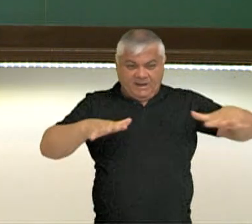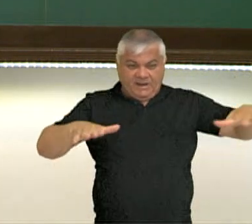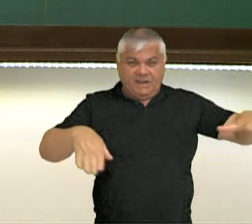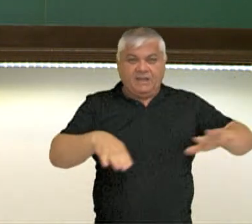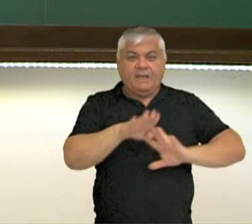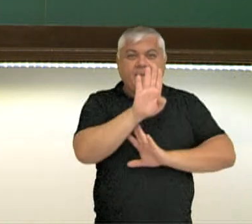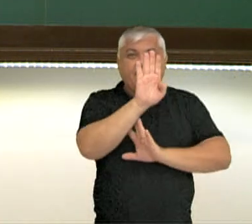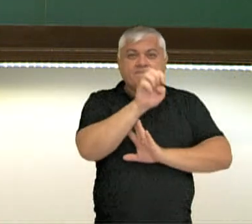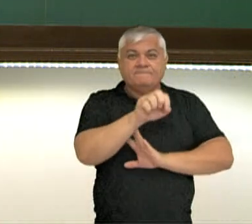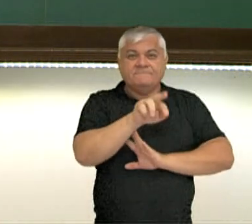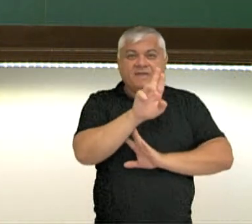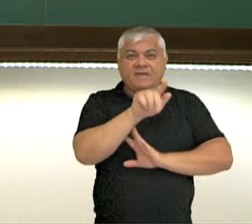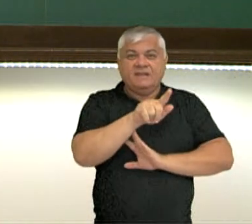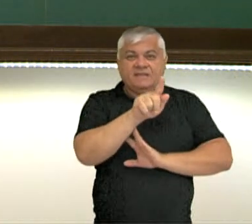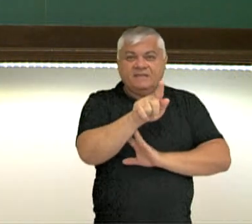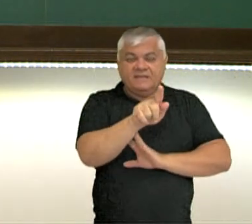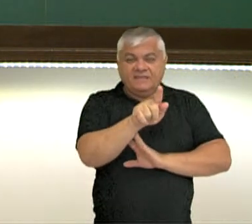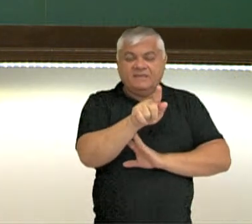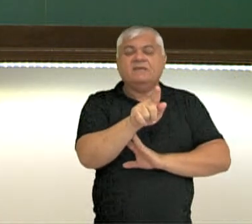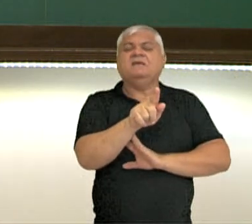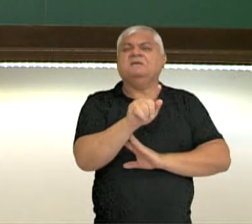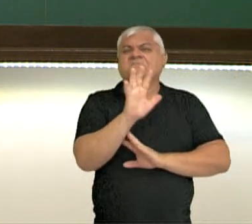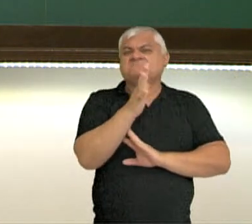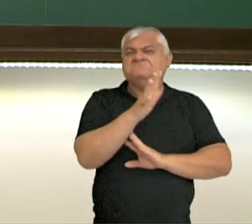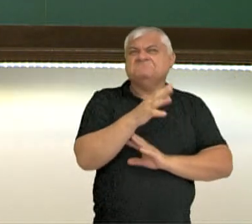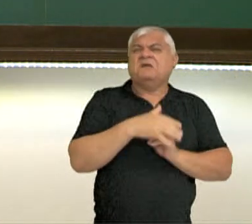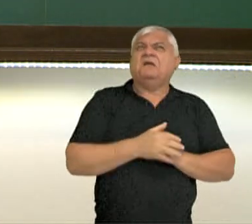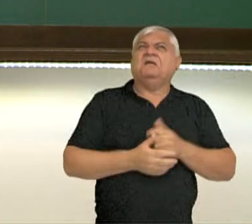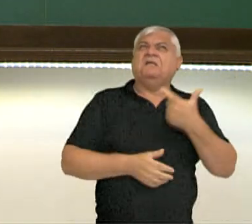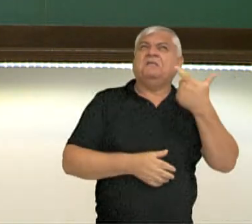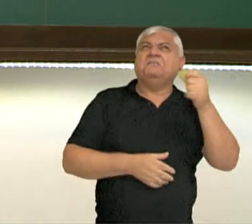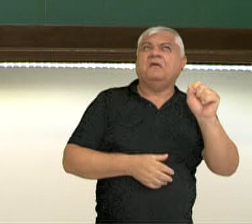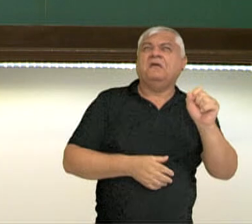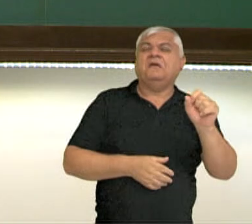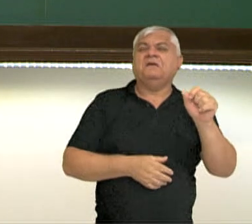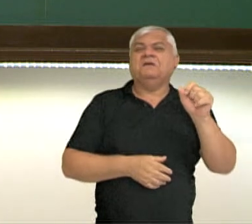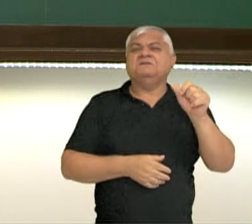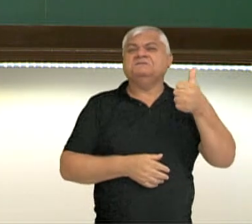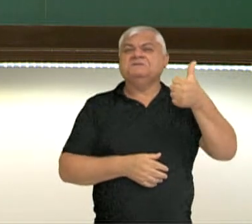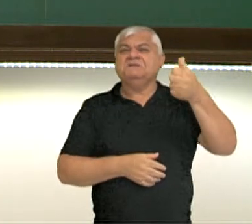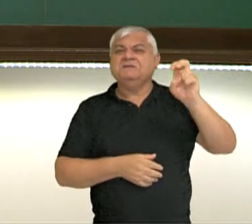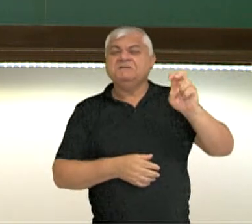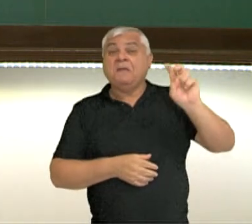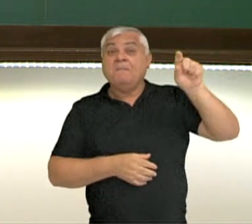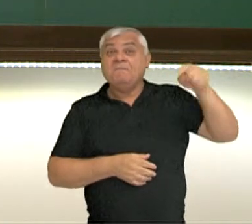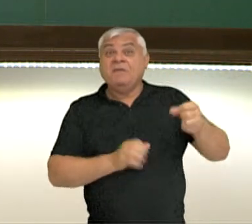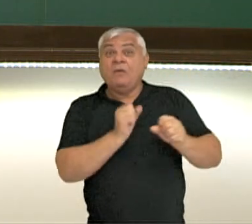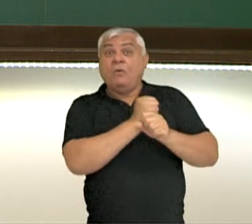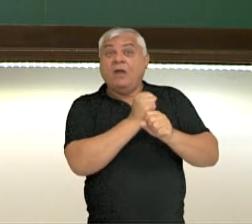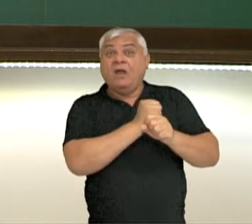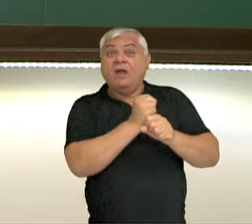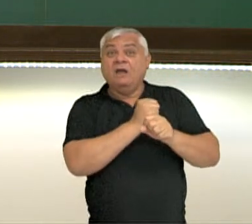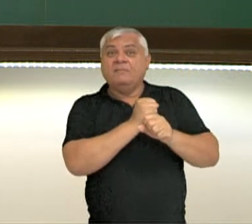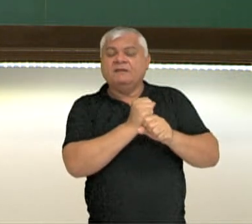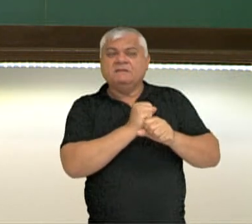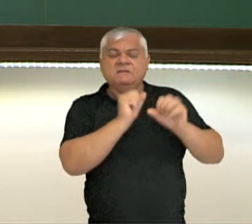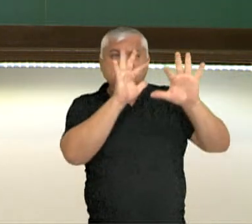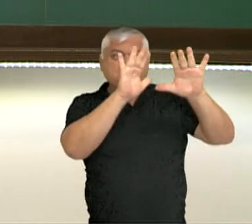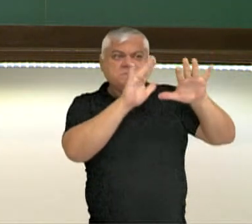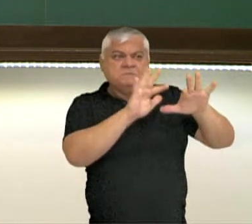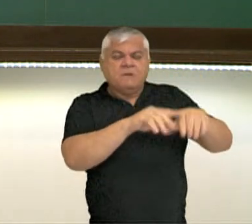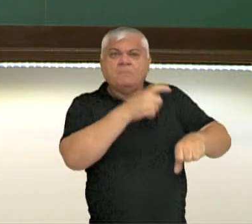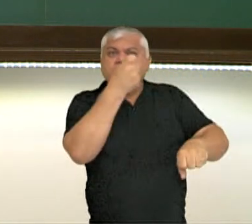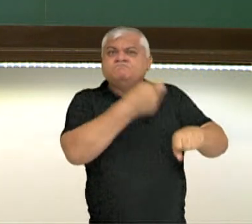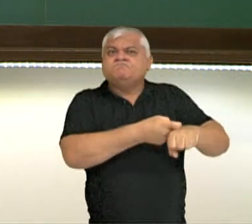momento glacial, há 10 a 15 mil anos atrás, congelava, fazendo uma espécie de corredor,